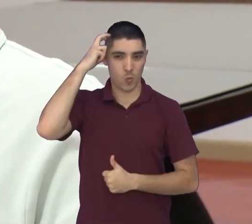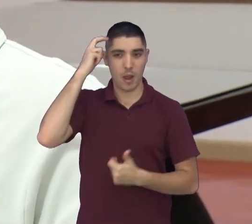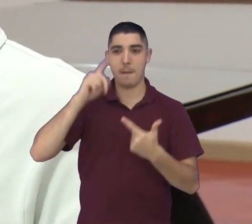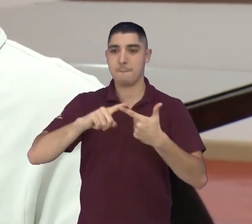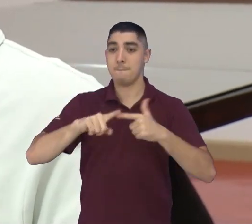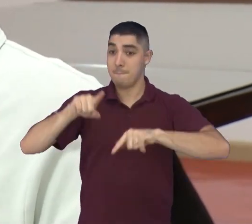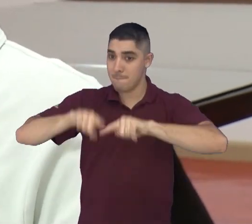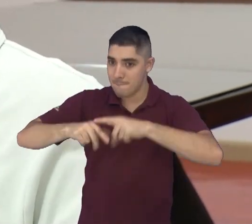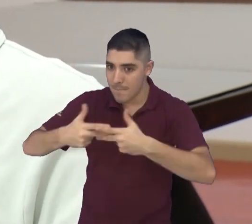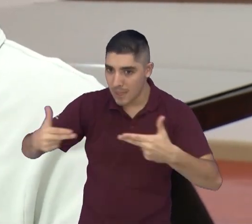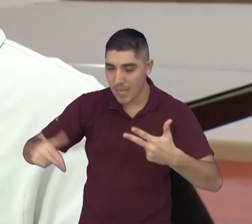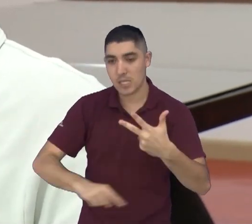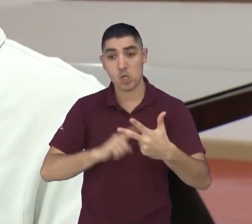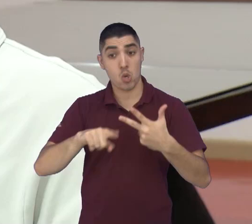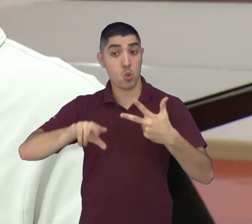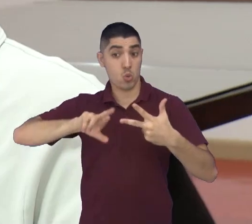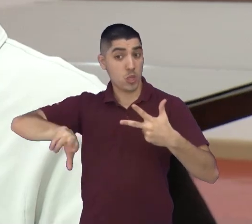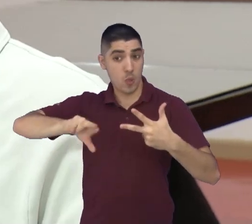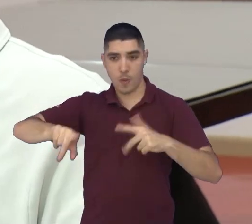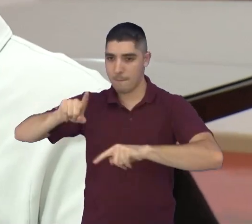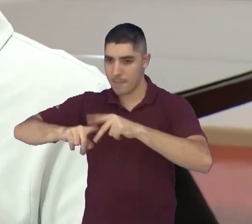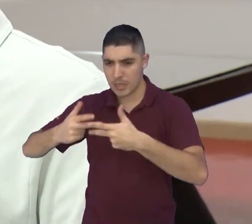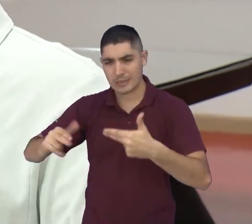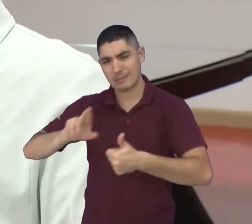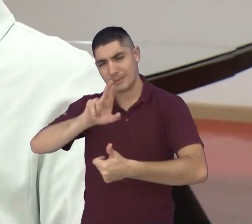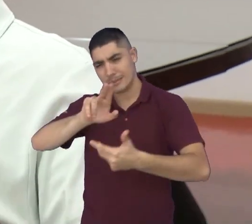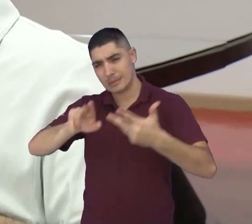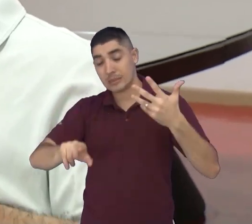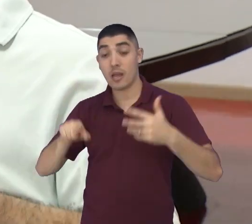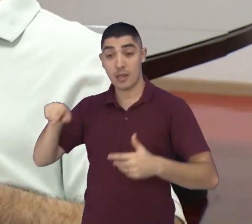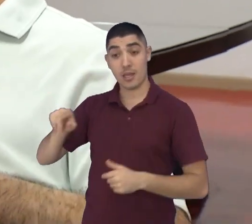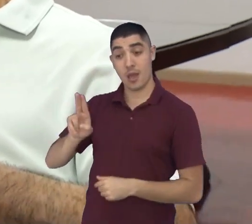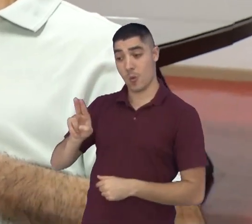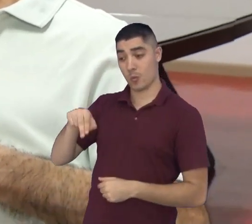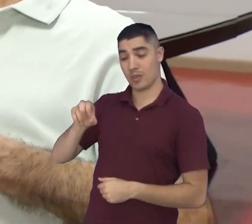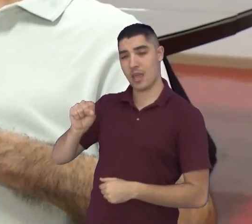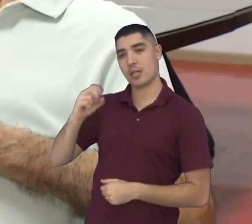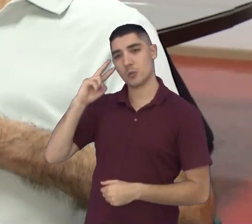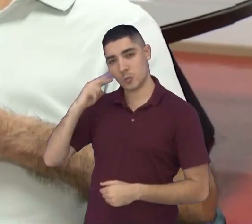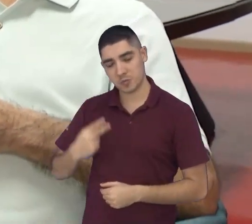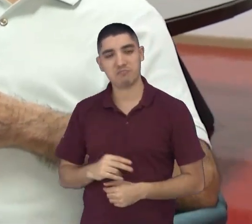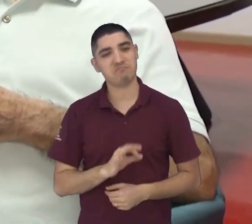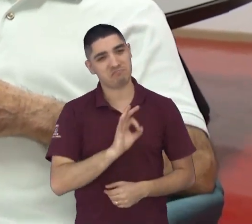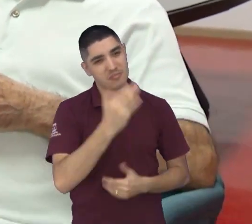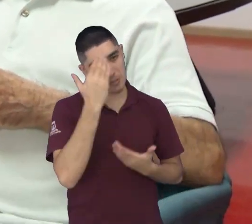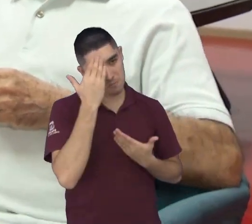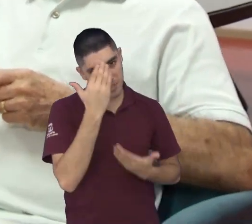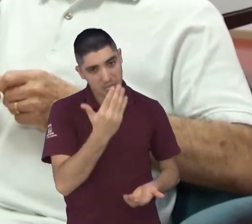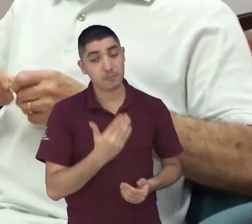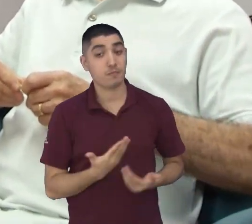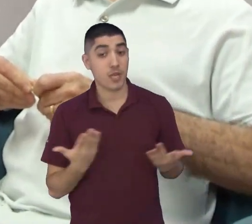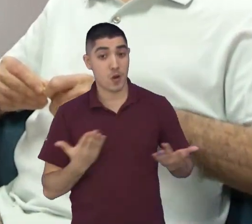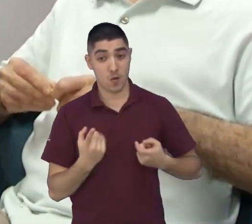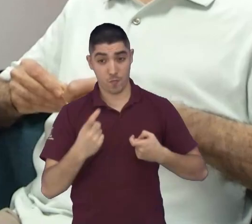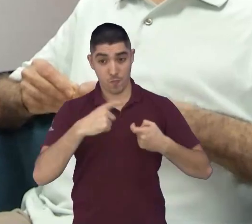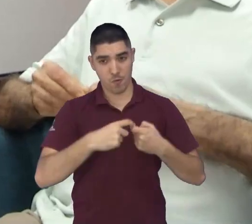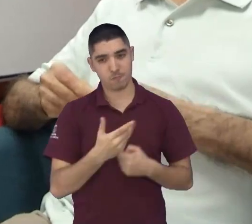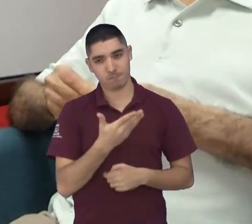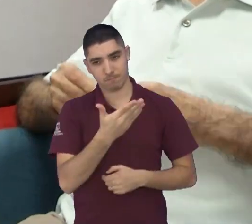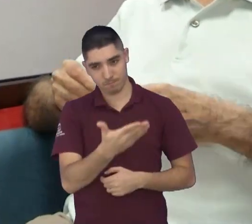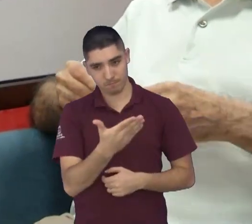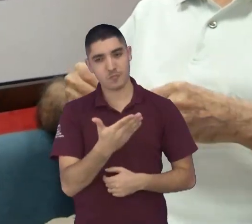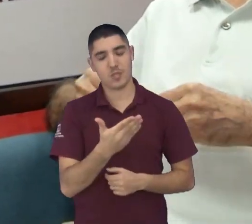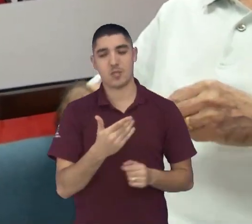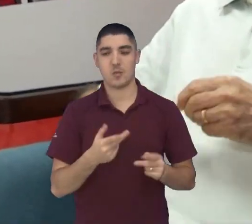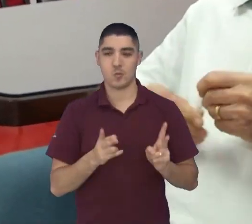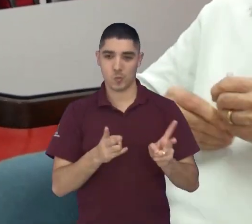imateriais, reconhecidos pela Unesco. Perfeito, muito obrigada, Edu. E a gente volta para o estúdio, então, com essas